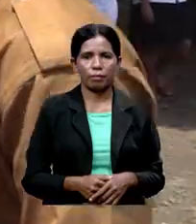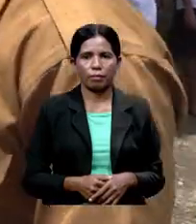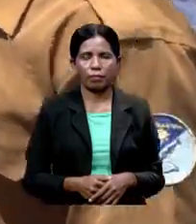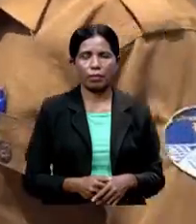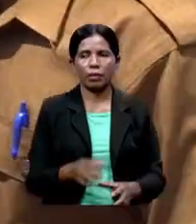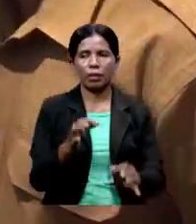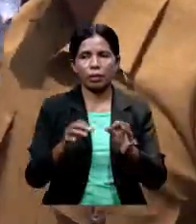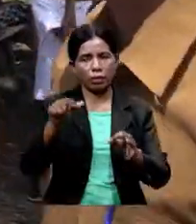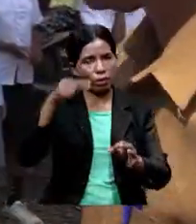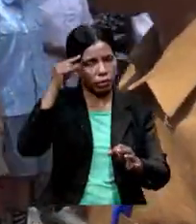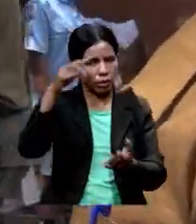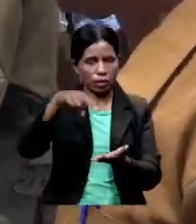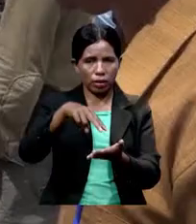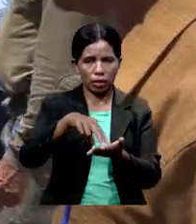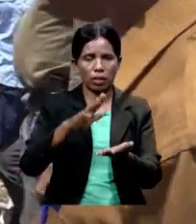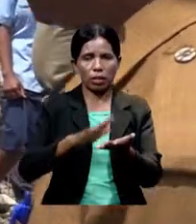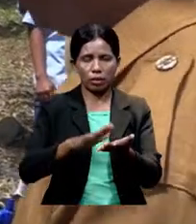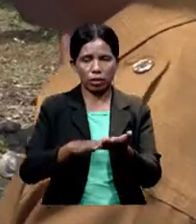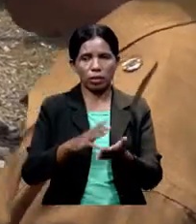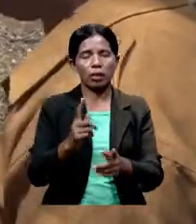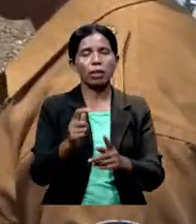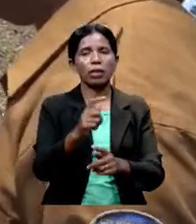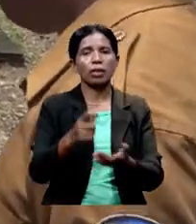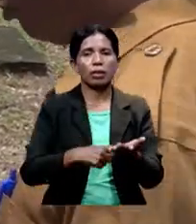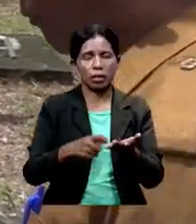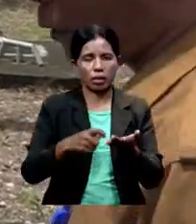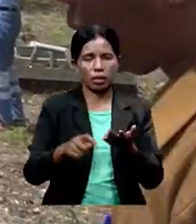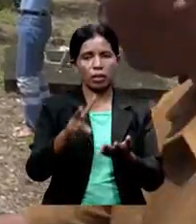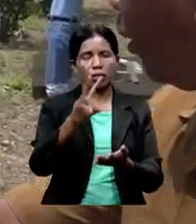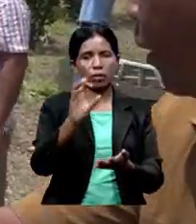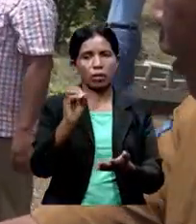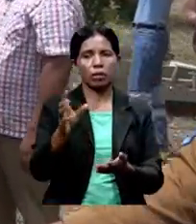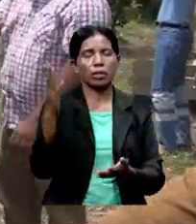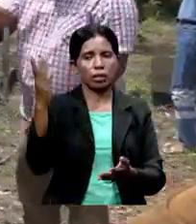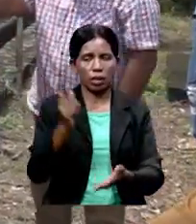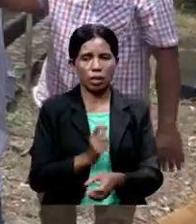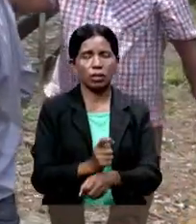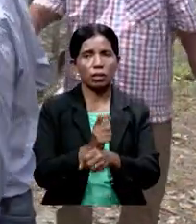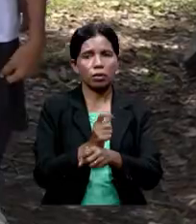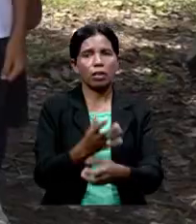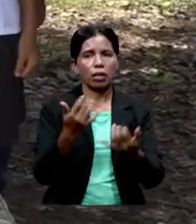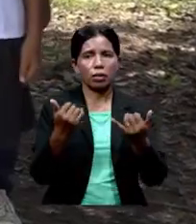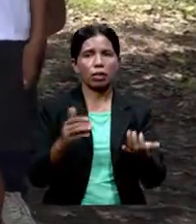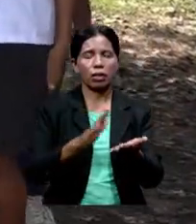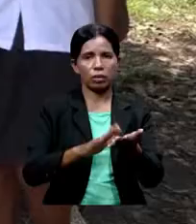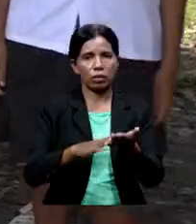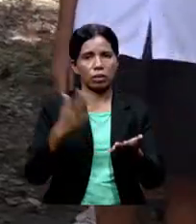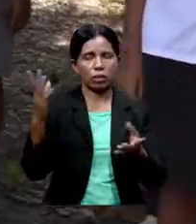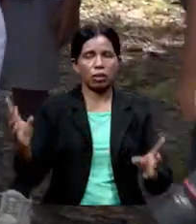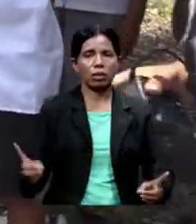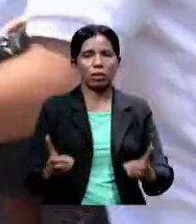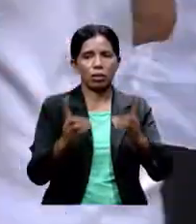Mas que o governo estabelece uma escola secundária técnica vocacional Pescas e Atauro, da onde a escola refere enfrenta